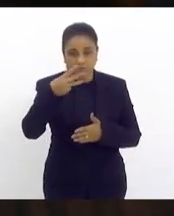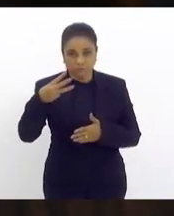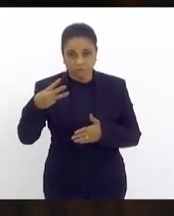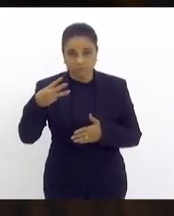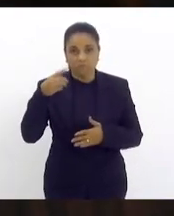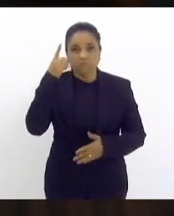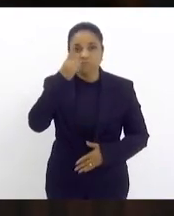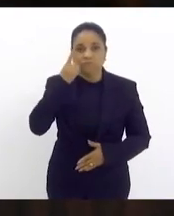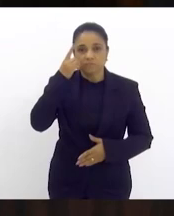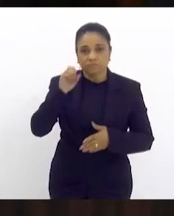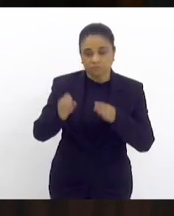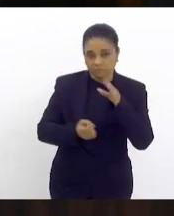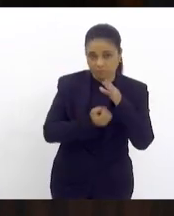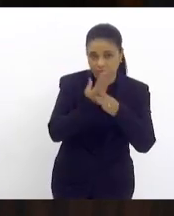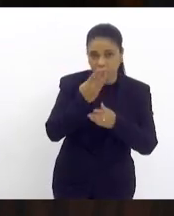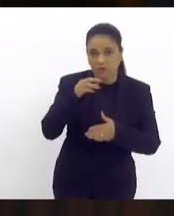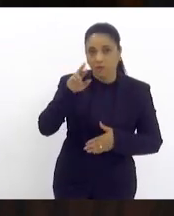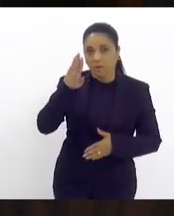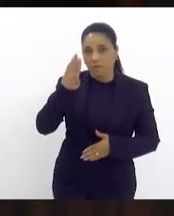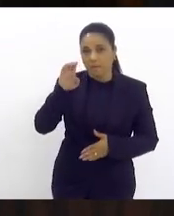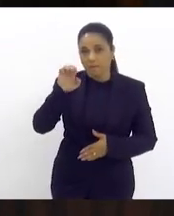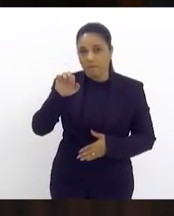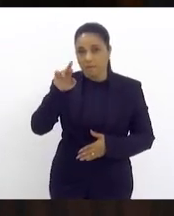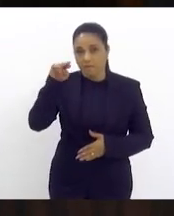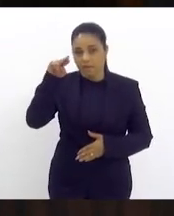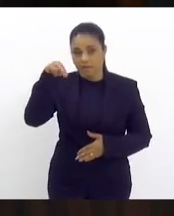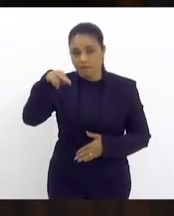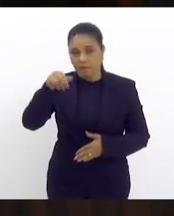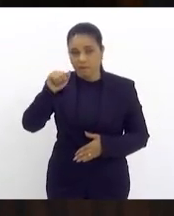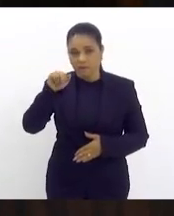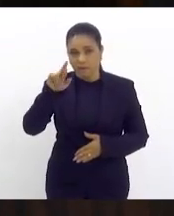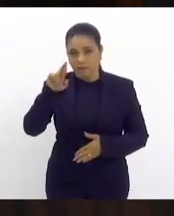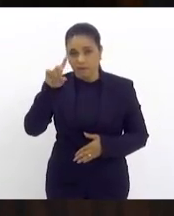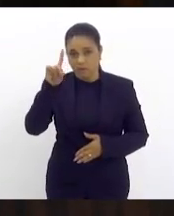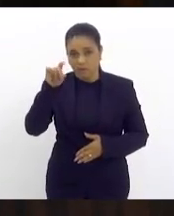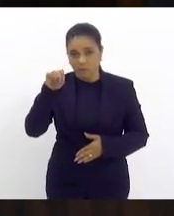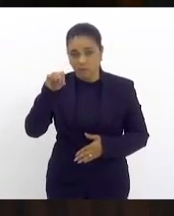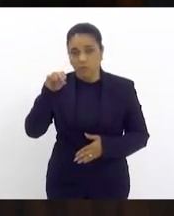deputado Bernardo Rossi dispõe sobre a